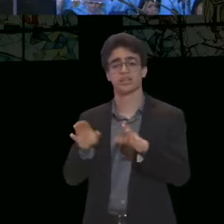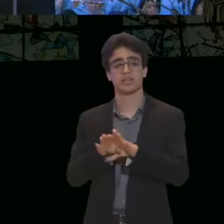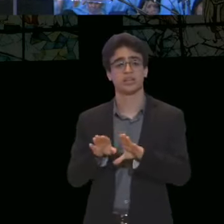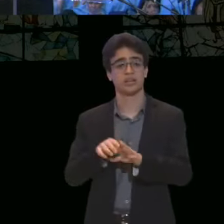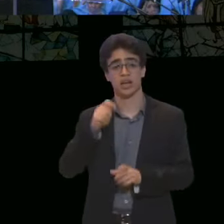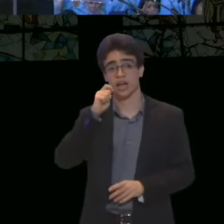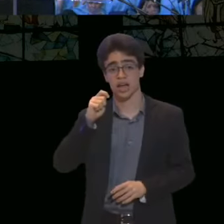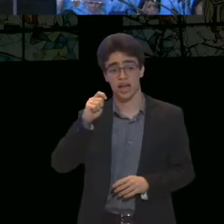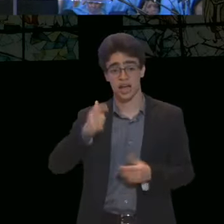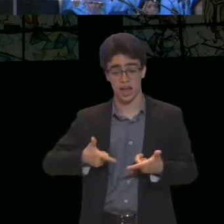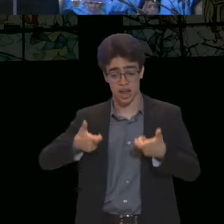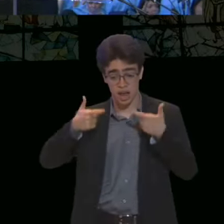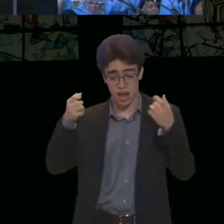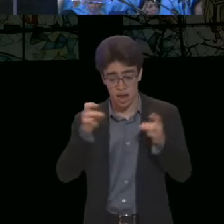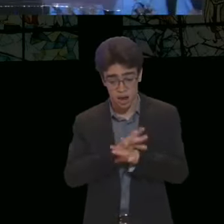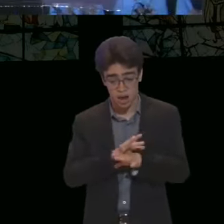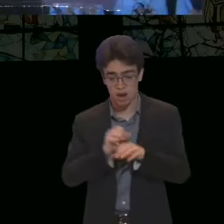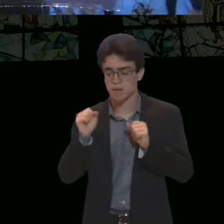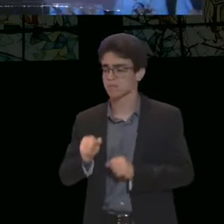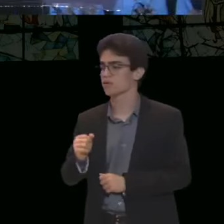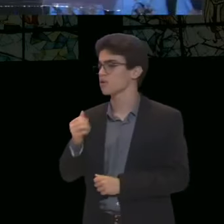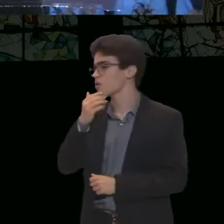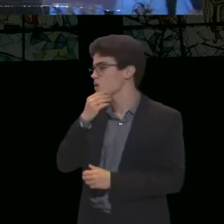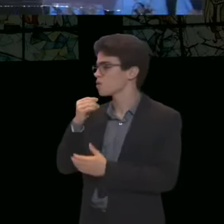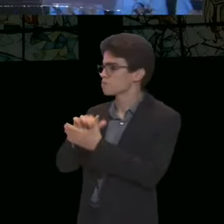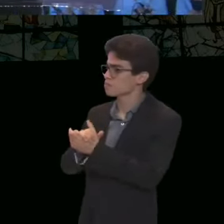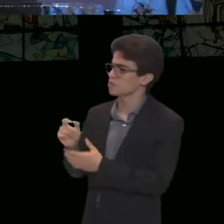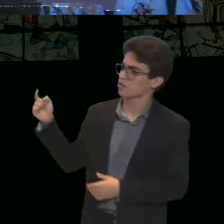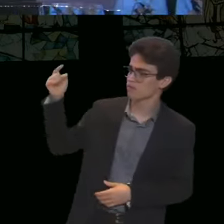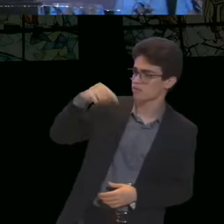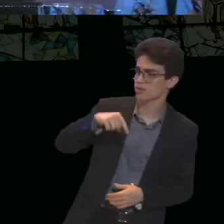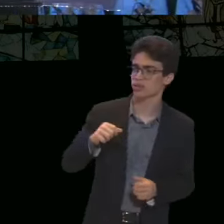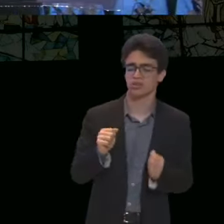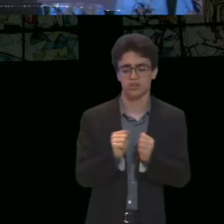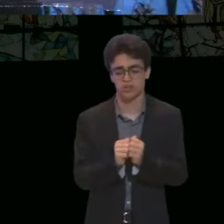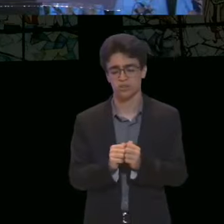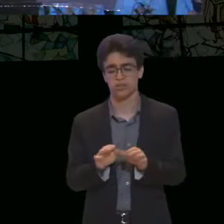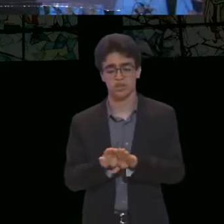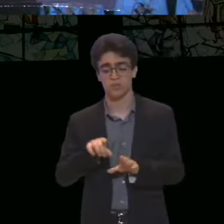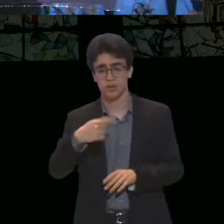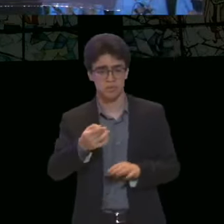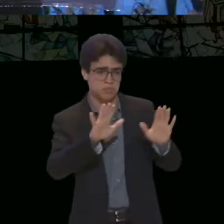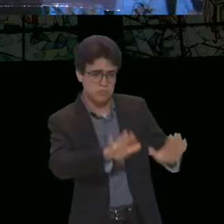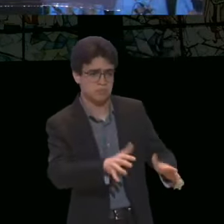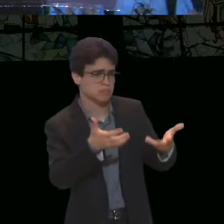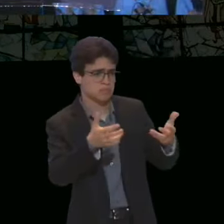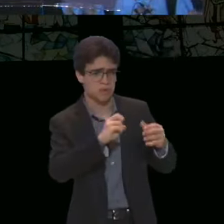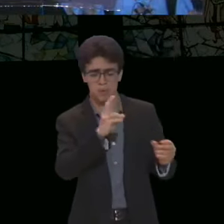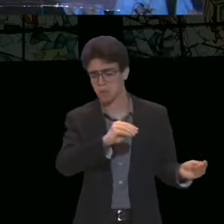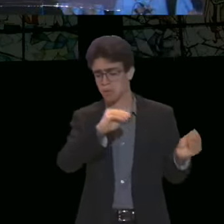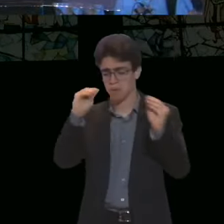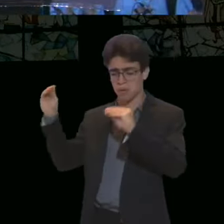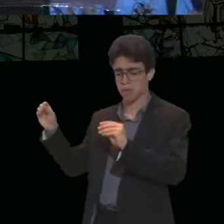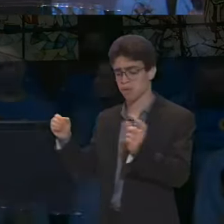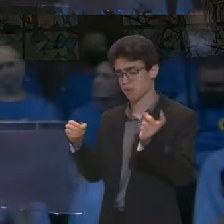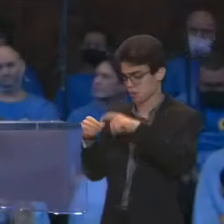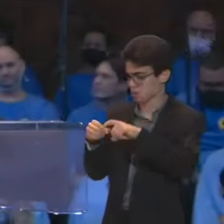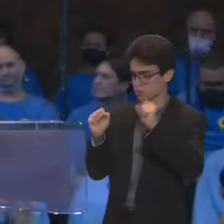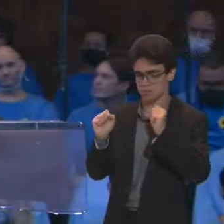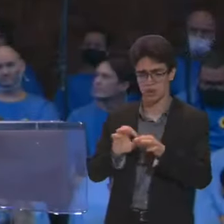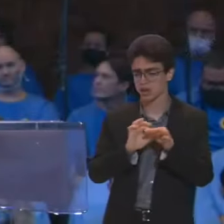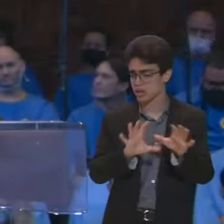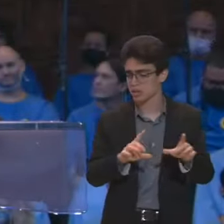que a guerra terminar, trazer o marido para juntar-se com a família, ou o filho mais velho, e depois, se quiserem ficar aqui, ficar, se não quiserem, mandamos de volta